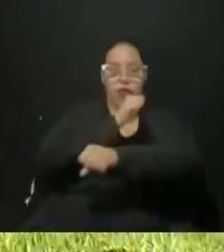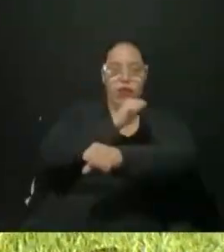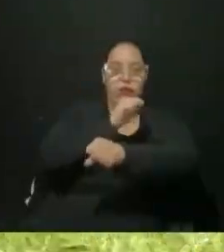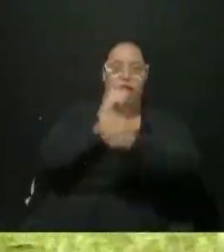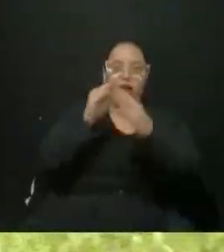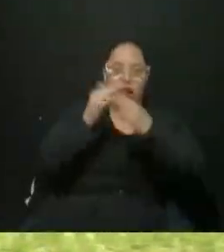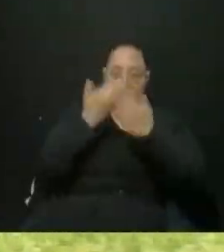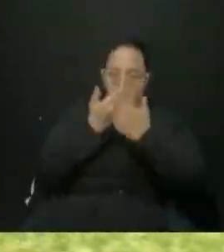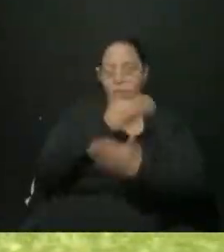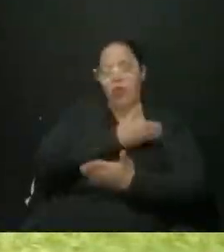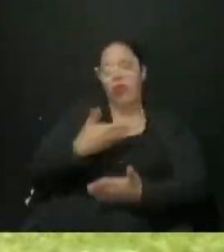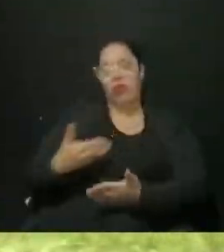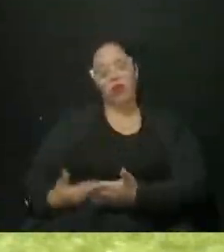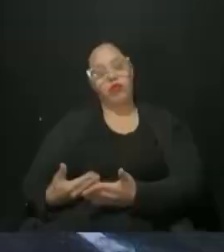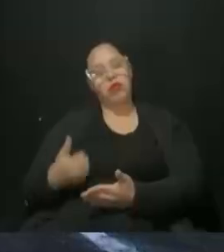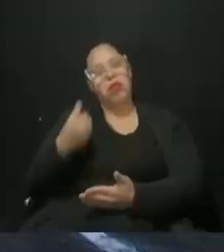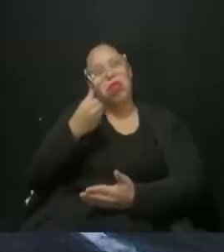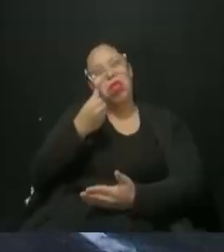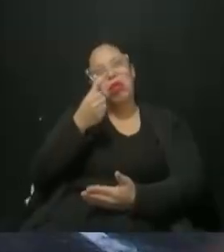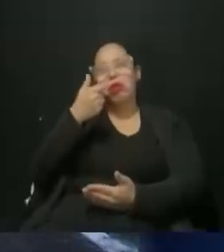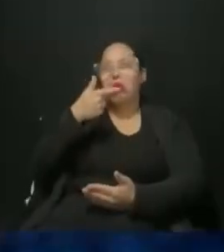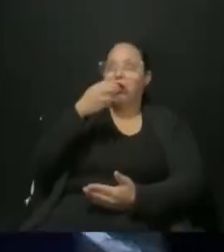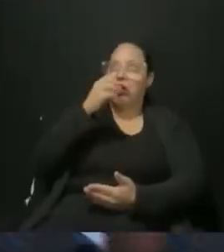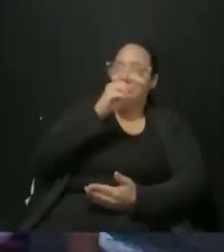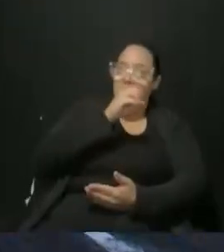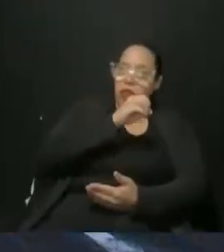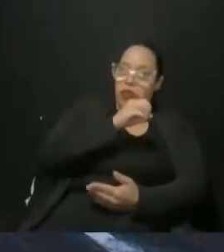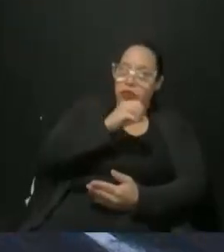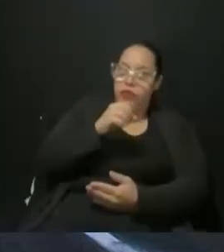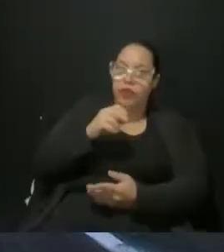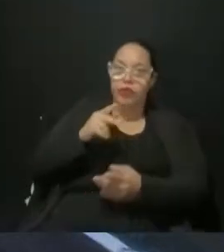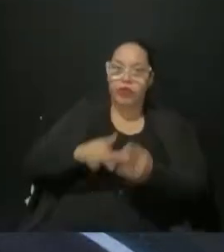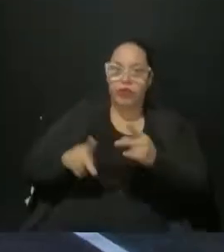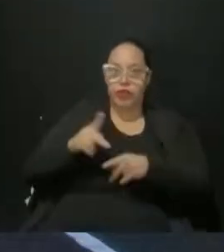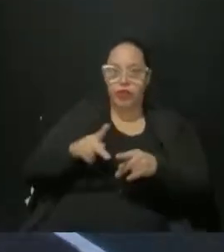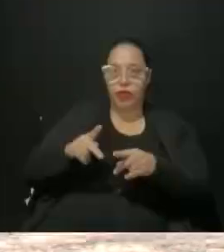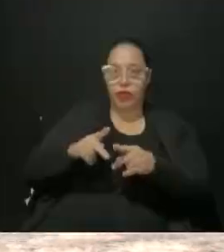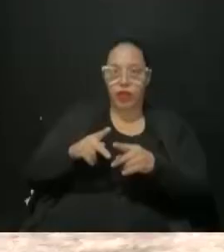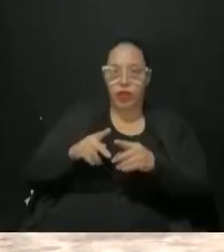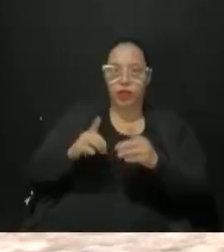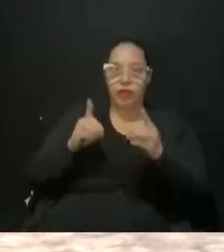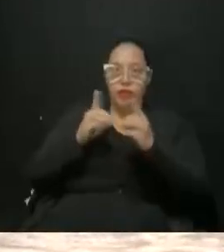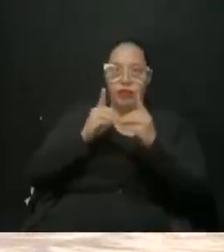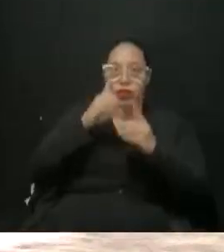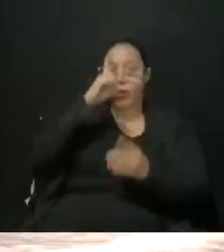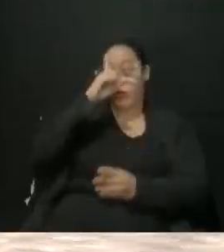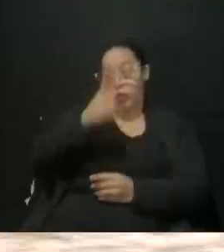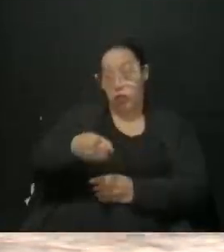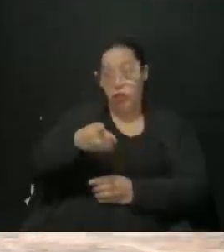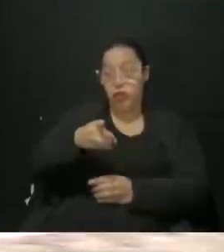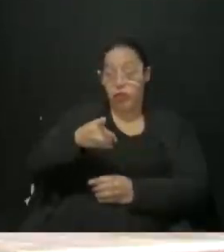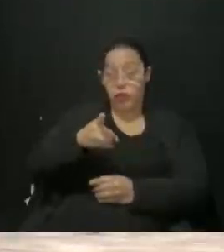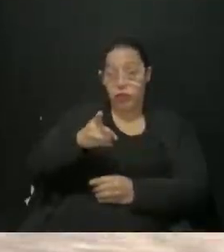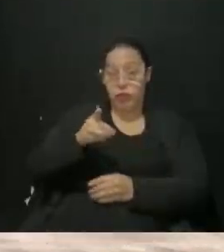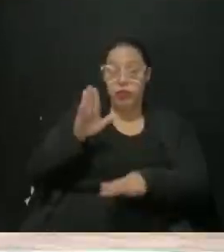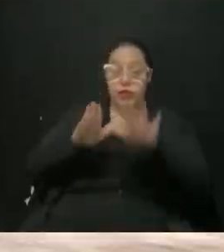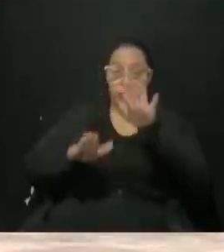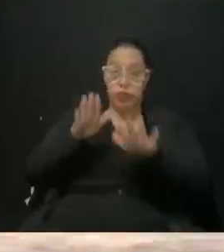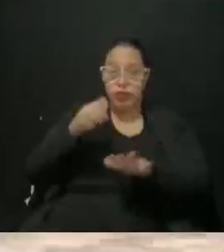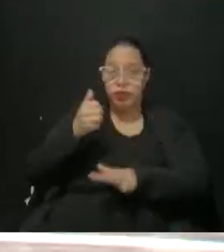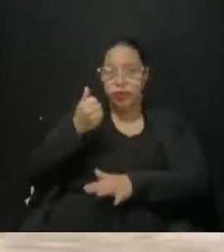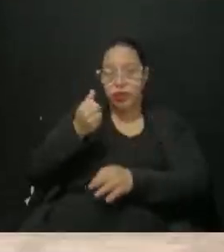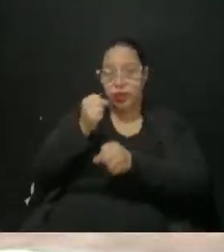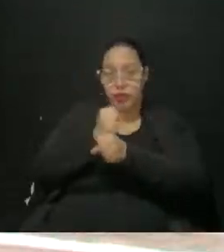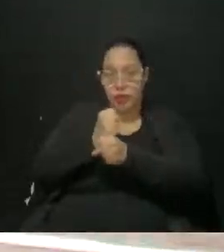matriculadas em escolas públicas pelo menos 1200 pessoas serão beneficiadas indiretamente com o projeto que